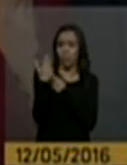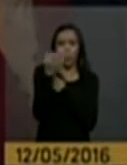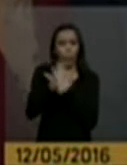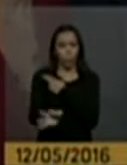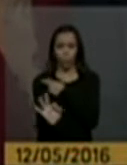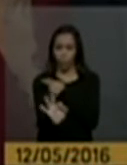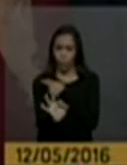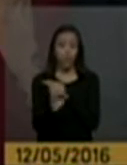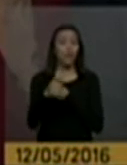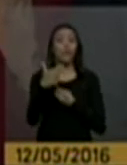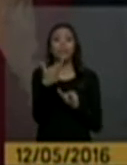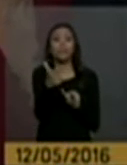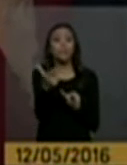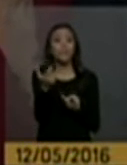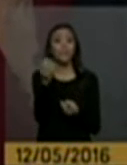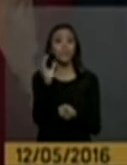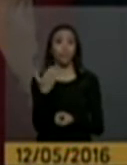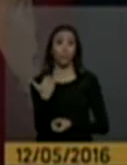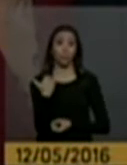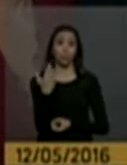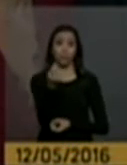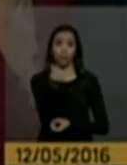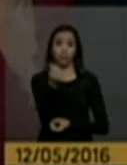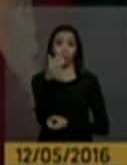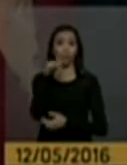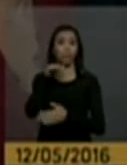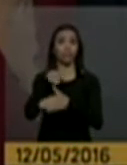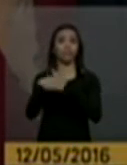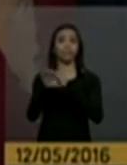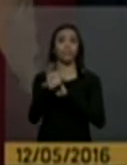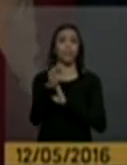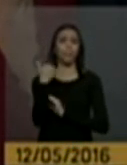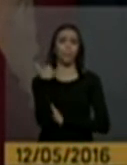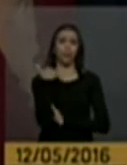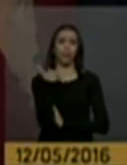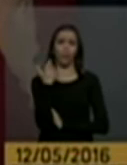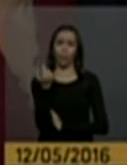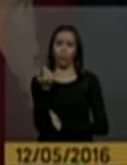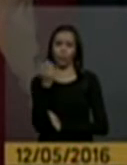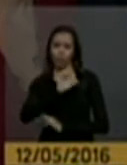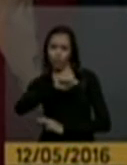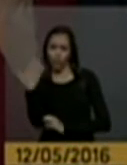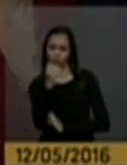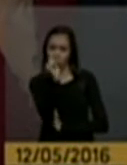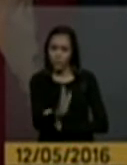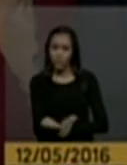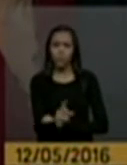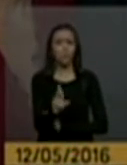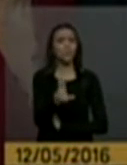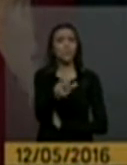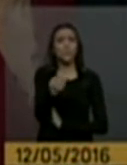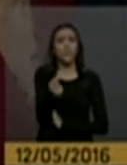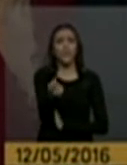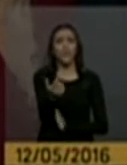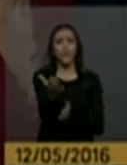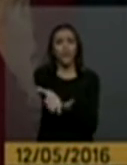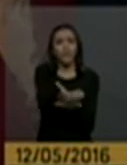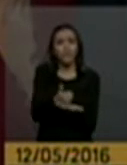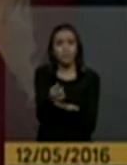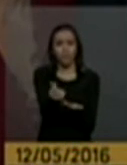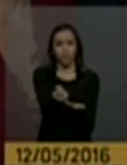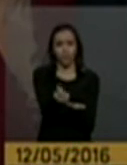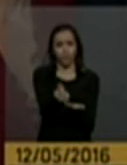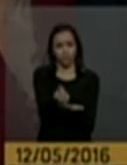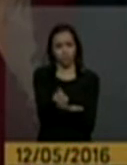tenho contas no exterior. Nunca recebi propinas. Jamais compactuei com a corrupção.